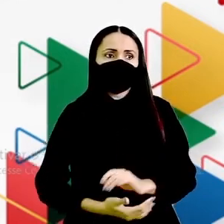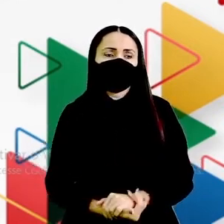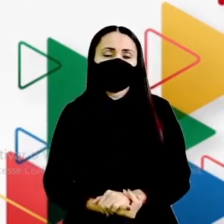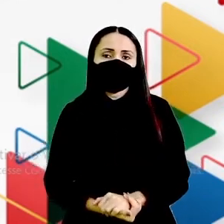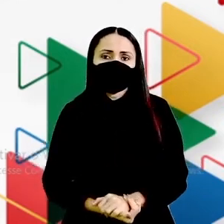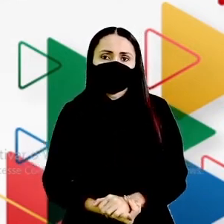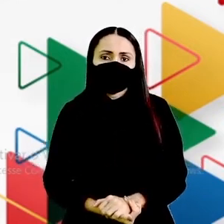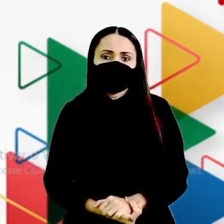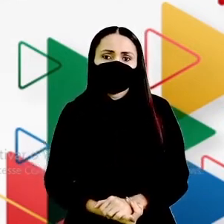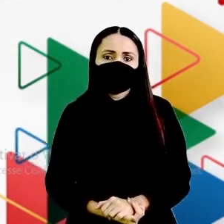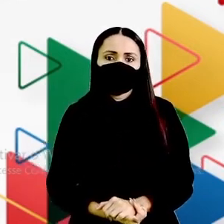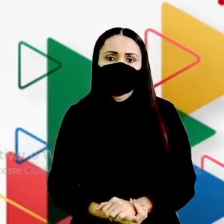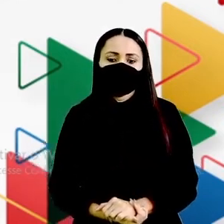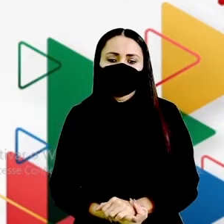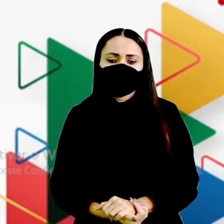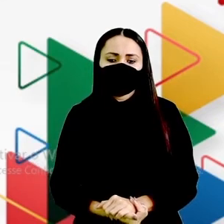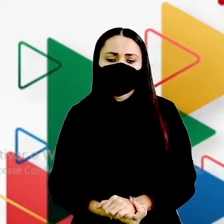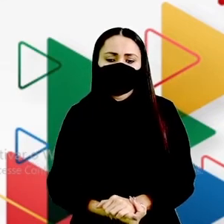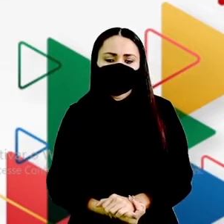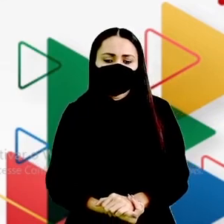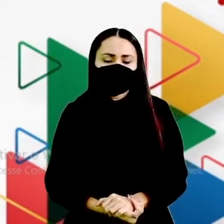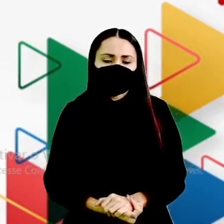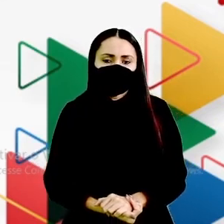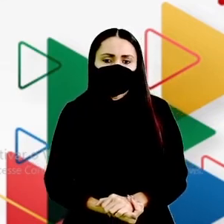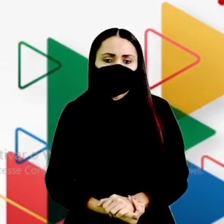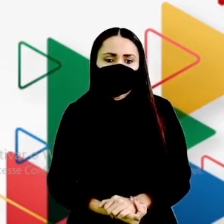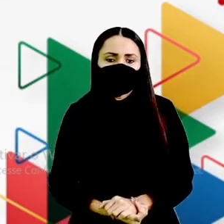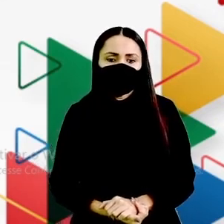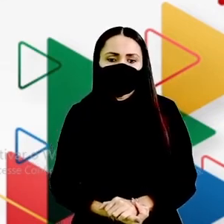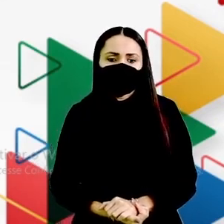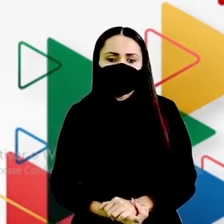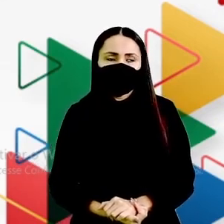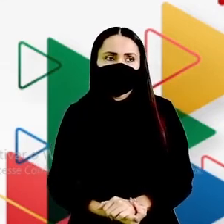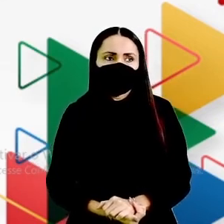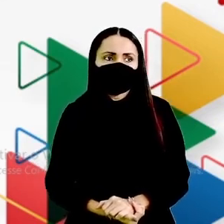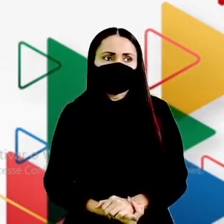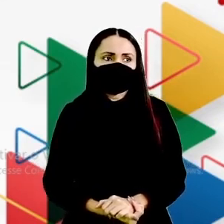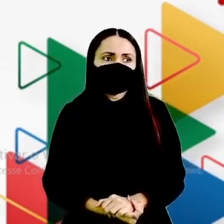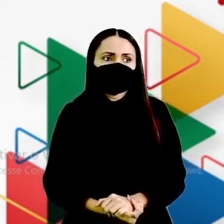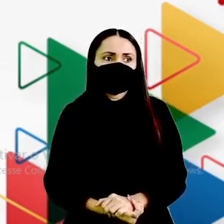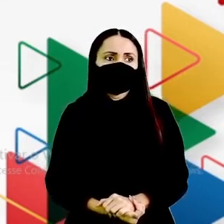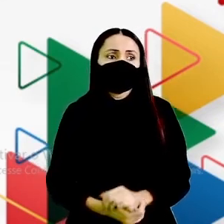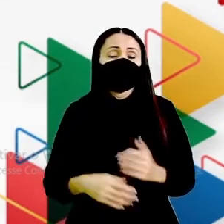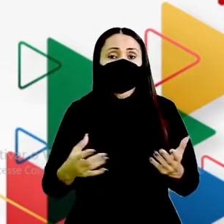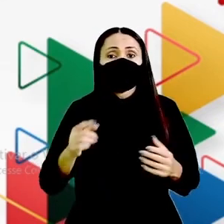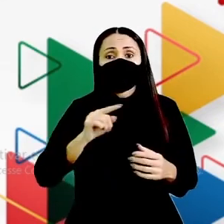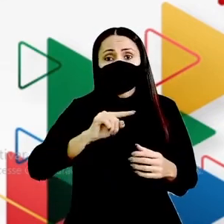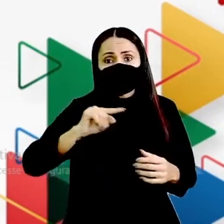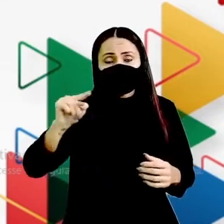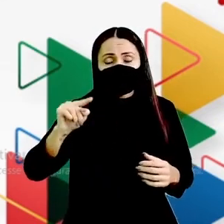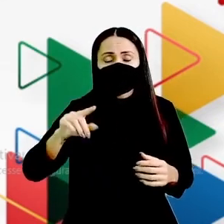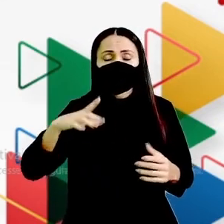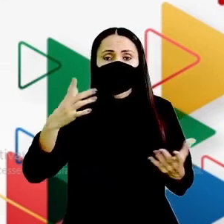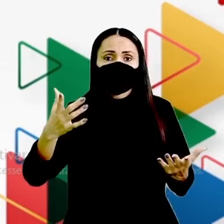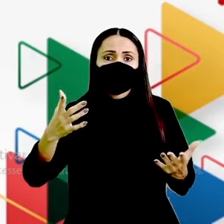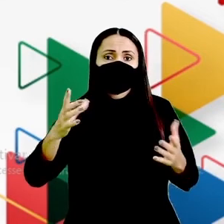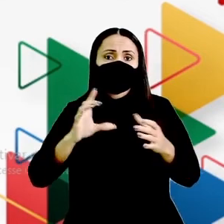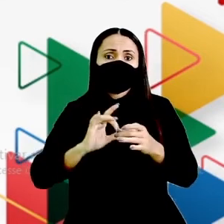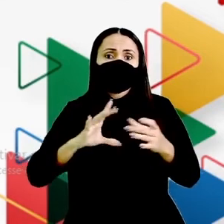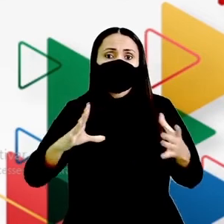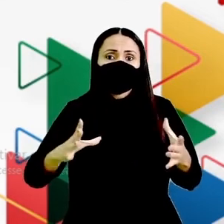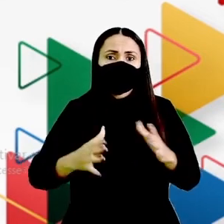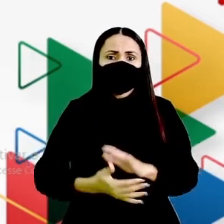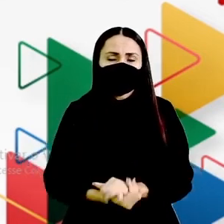tenho, né, um hiato, vogal e vogal. Vamos Ok. embora. Leva acento a vogal tônica dos ditongos abertos, ei, oi,